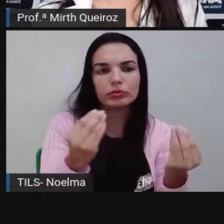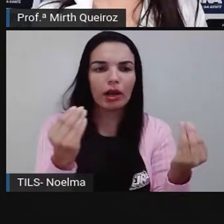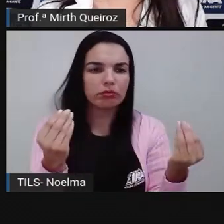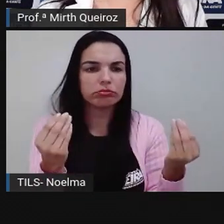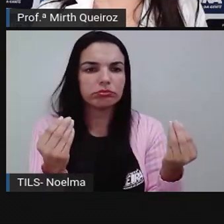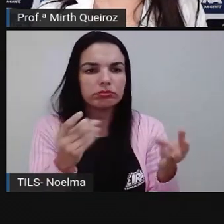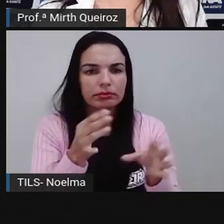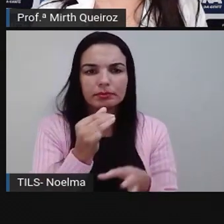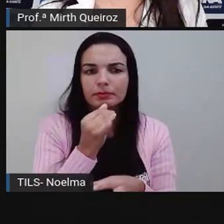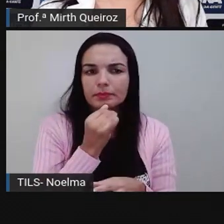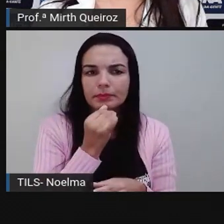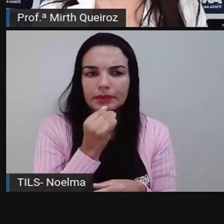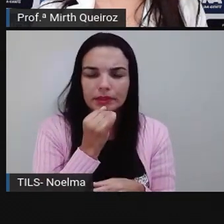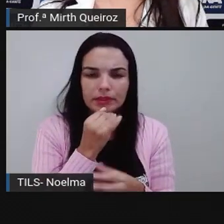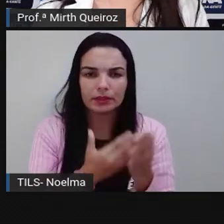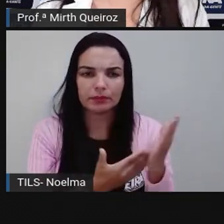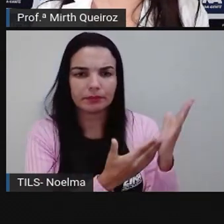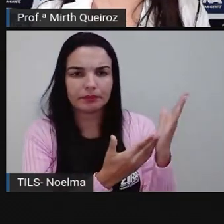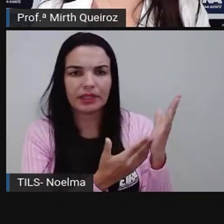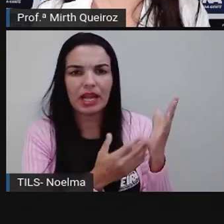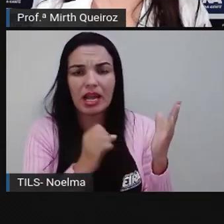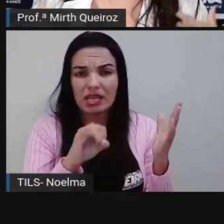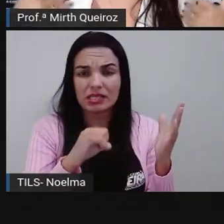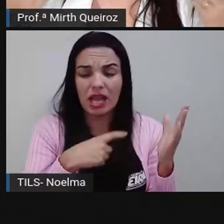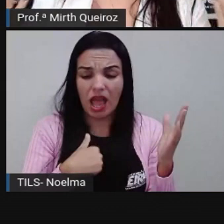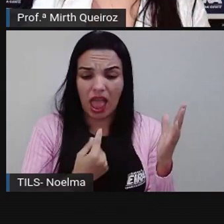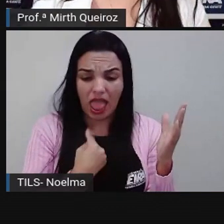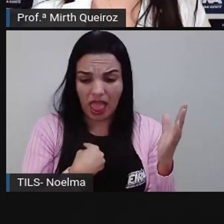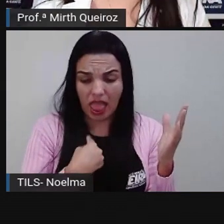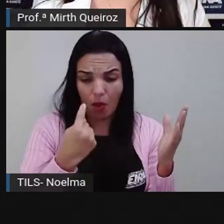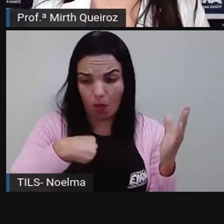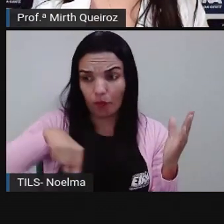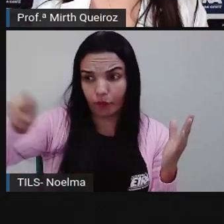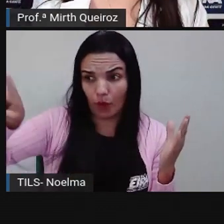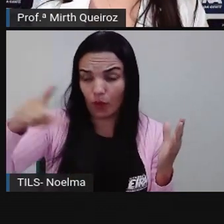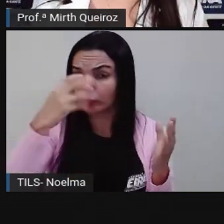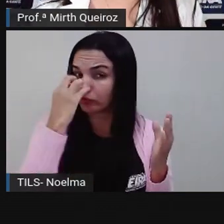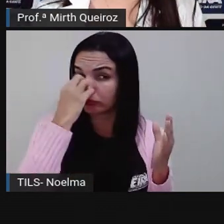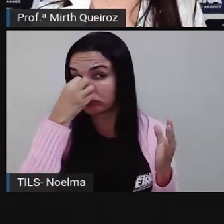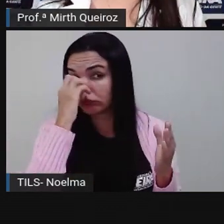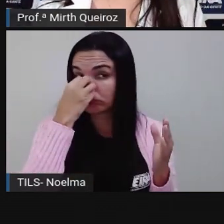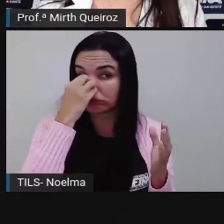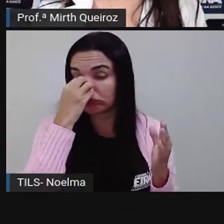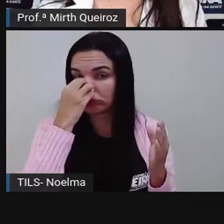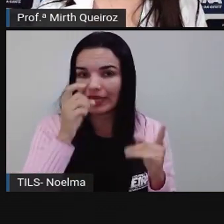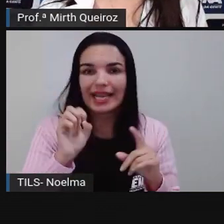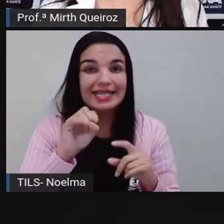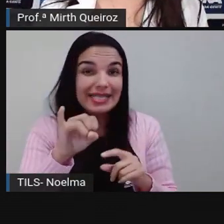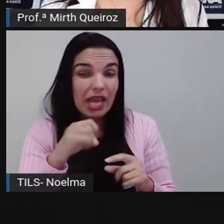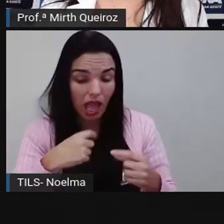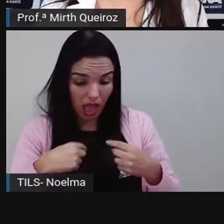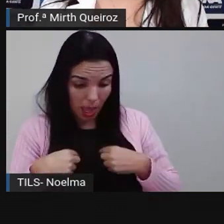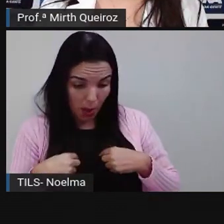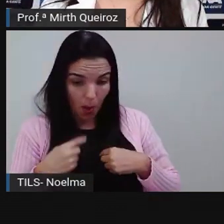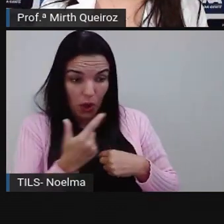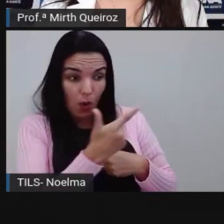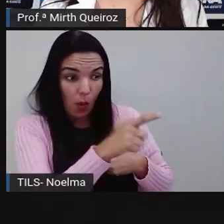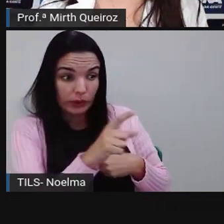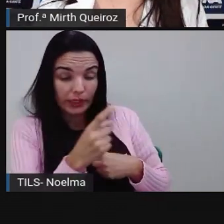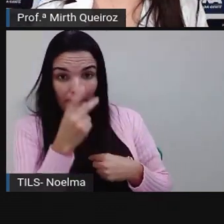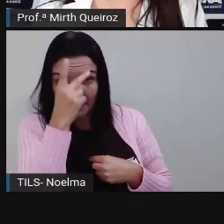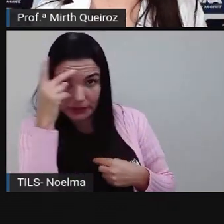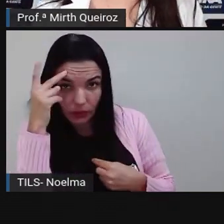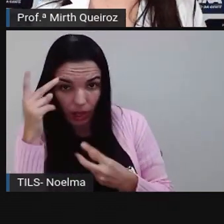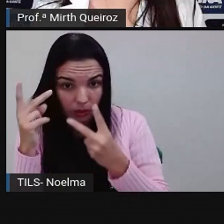exemplo, eu vou ao circo. Se for eu e mais algumas pessoas, eu vou utilizar nós vamos ao